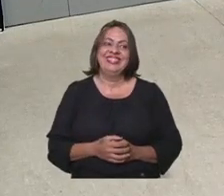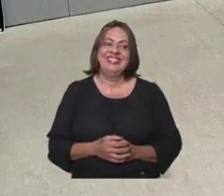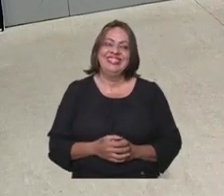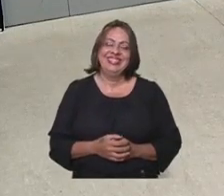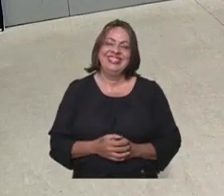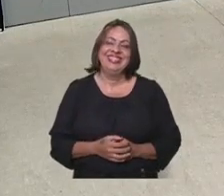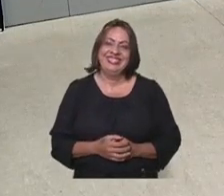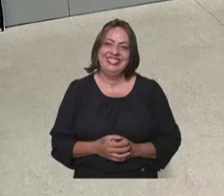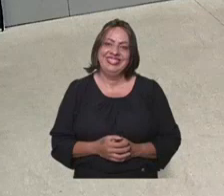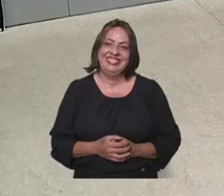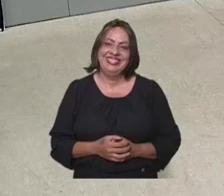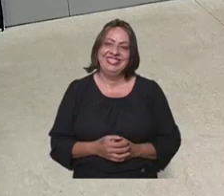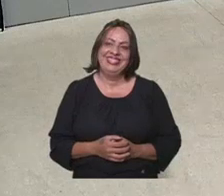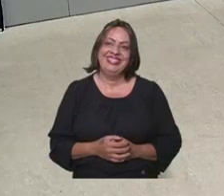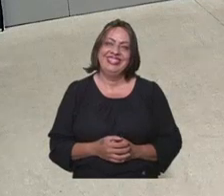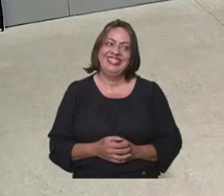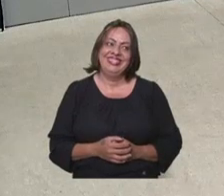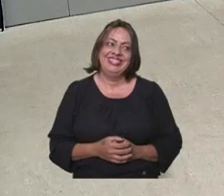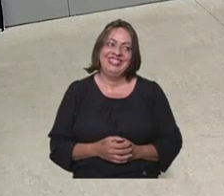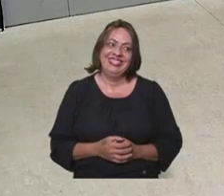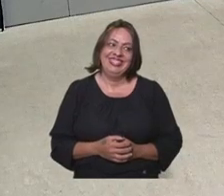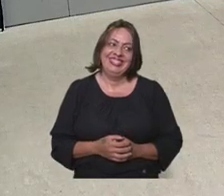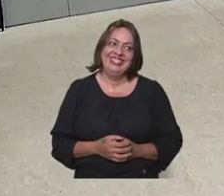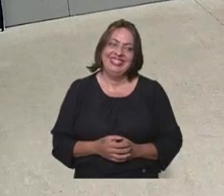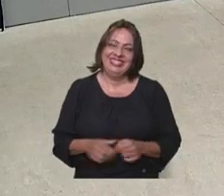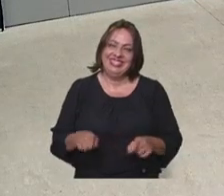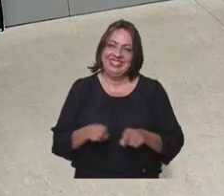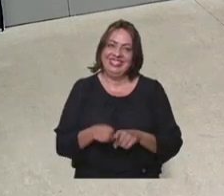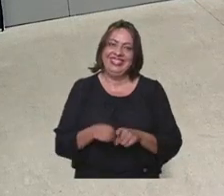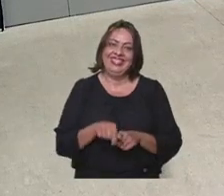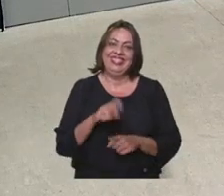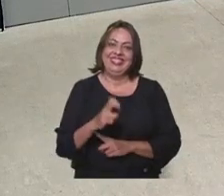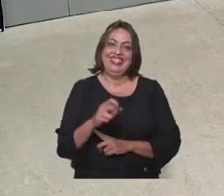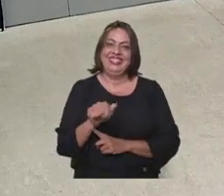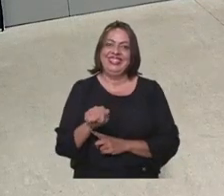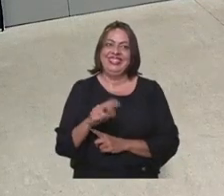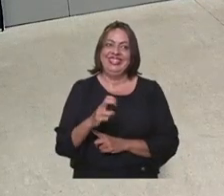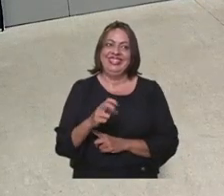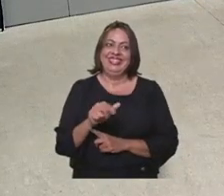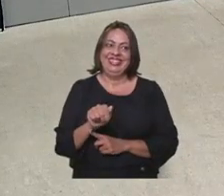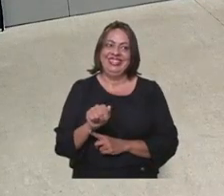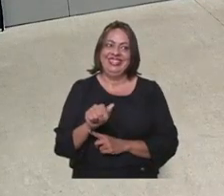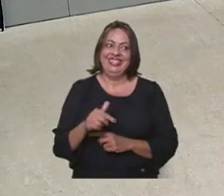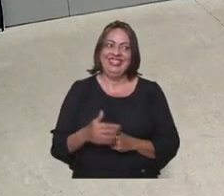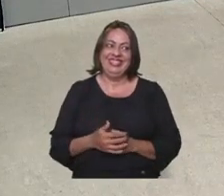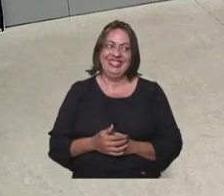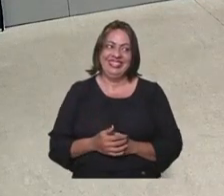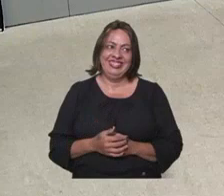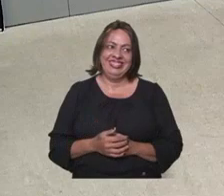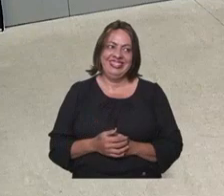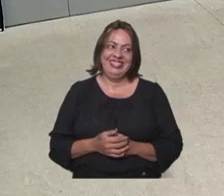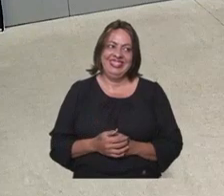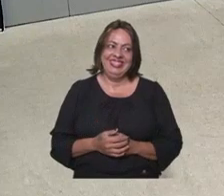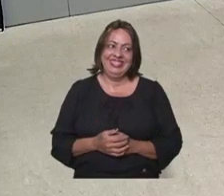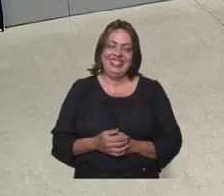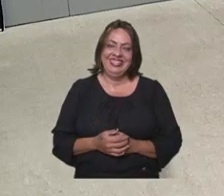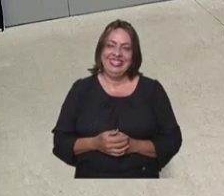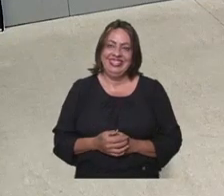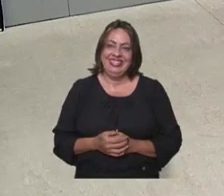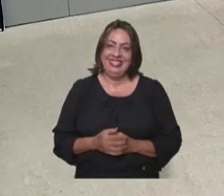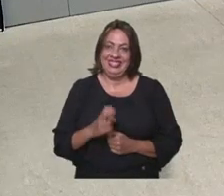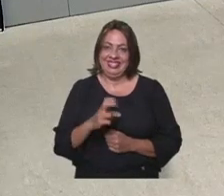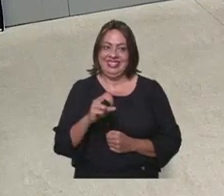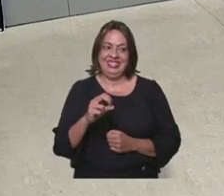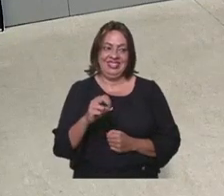45, 45, sobe agora o 57, 57, 57,